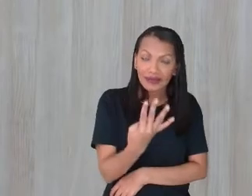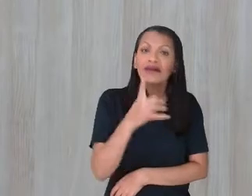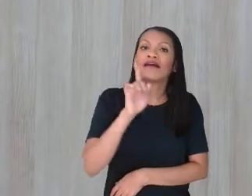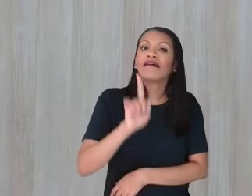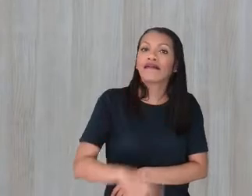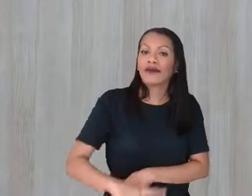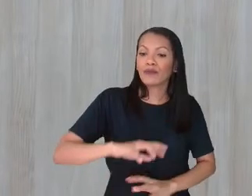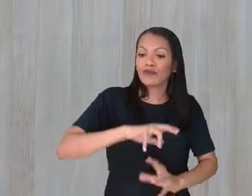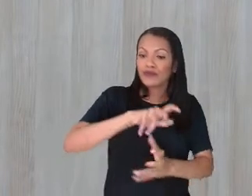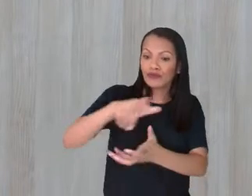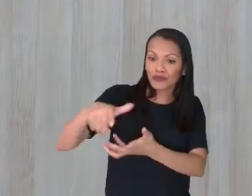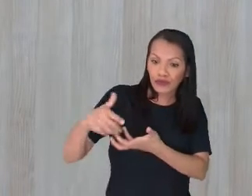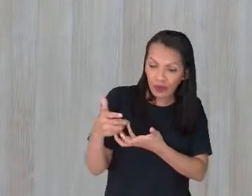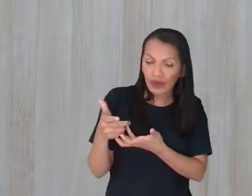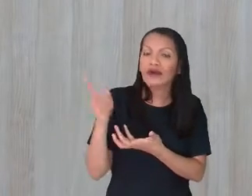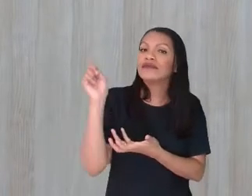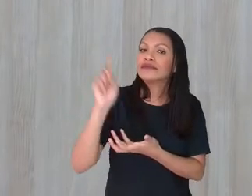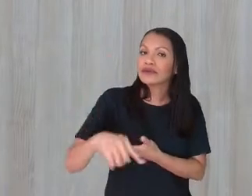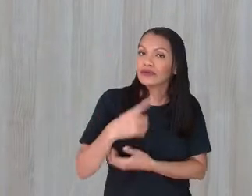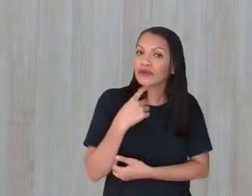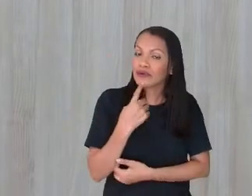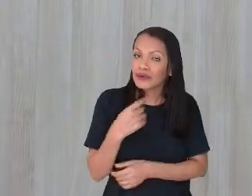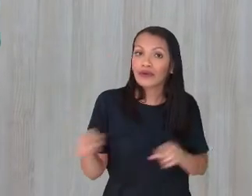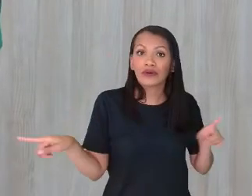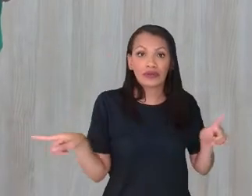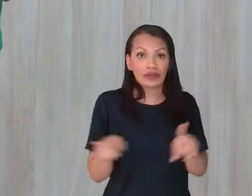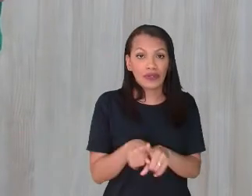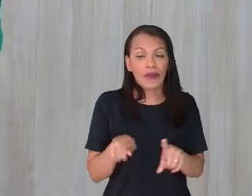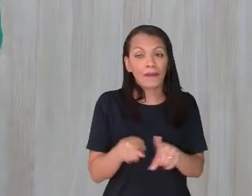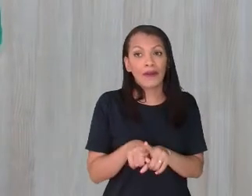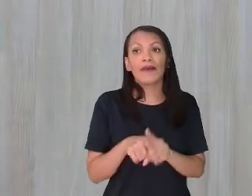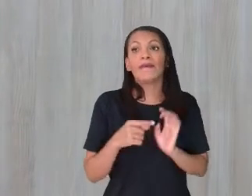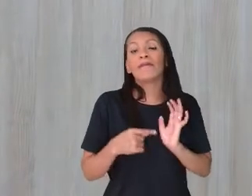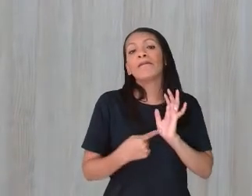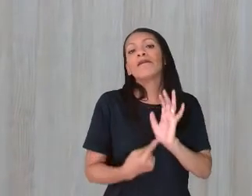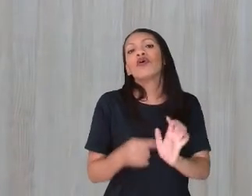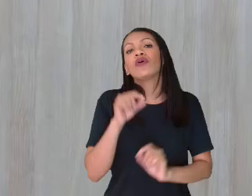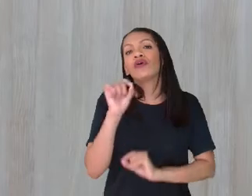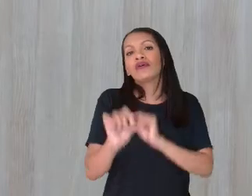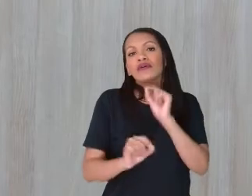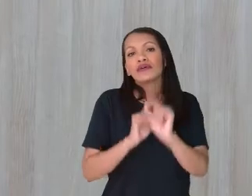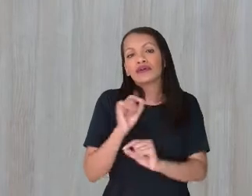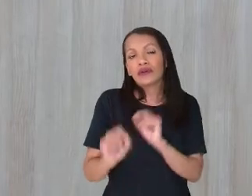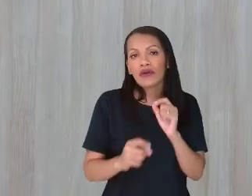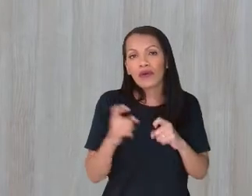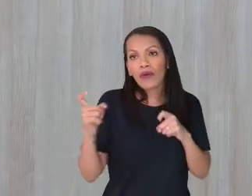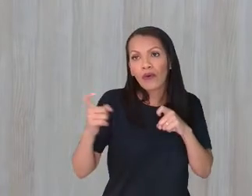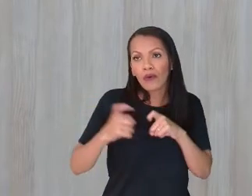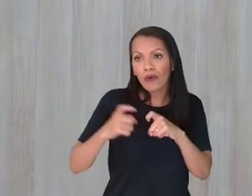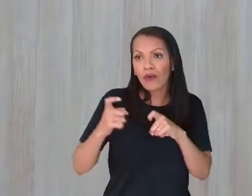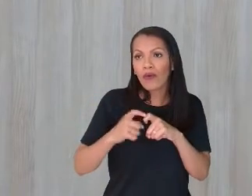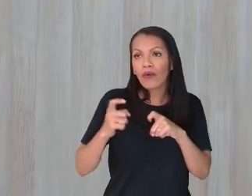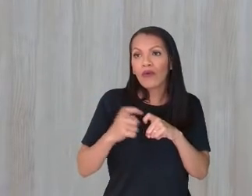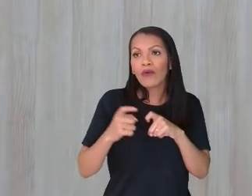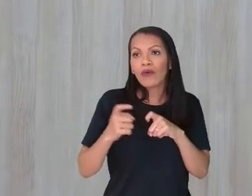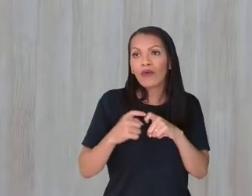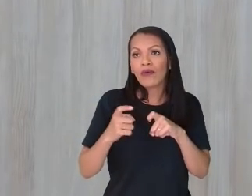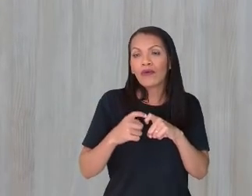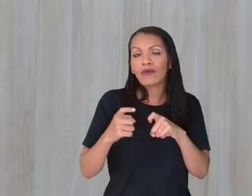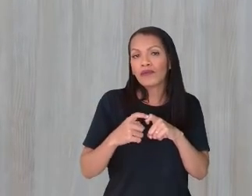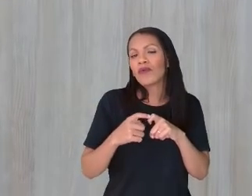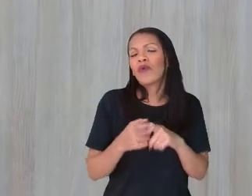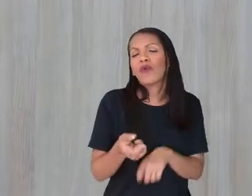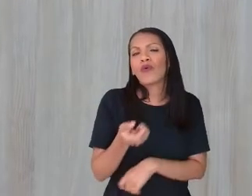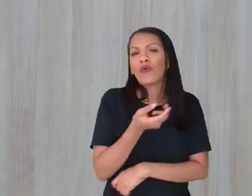Mundial do Doador de Sangue, mas está também reverenciando, né, um médico imunologista, o Carl